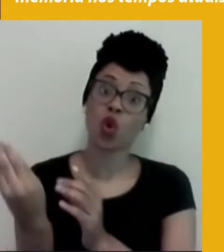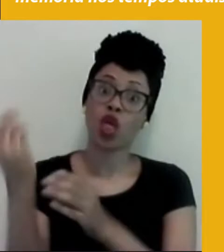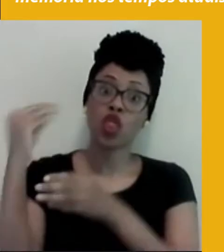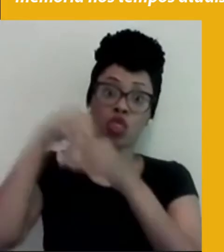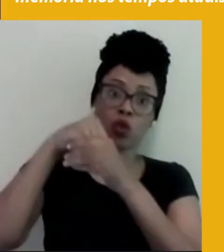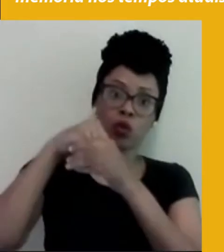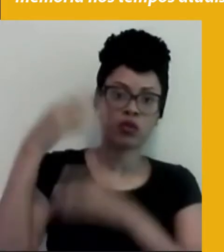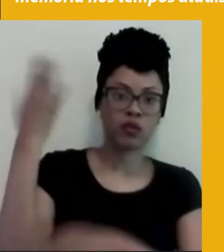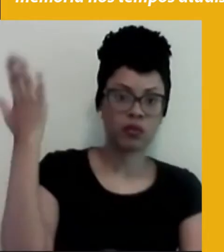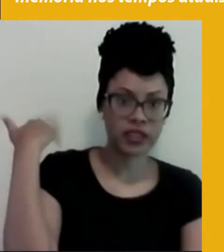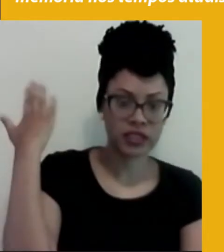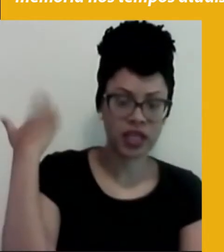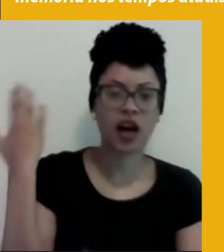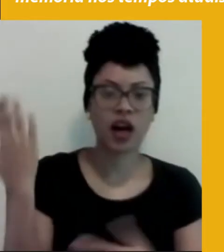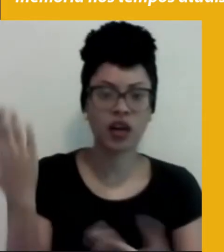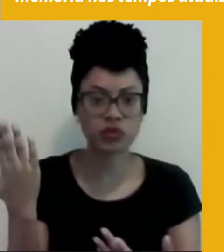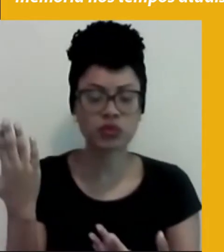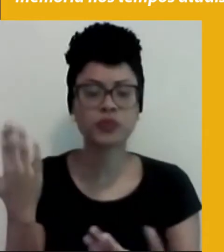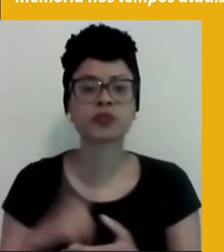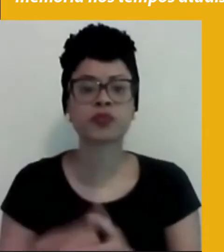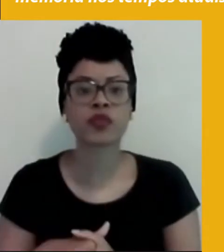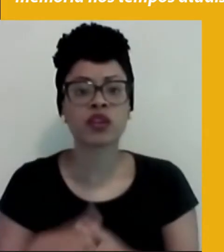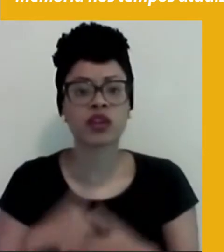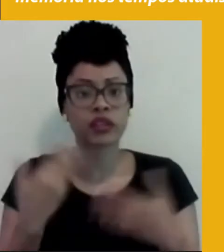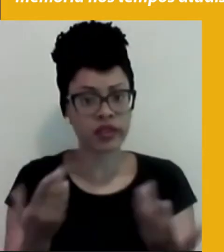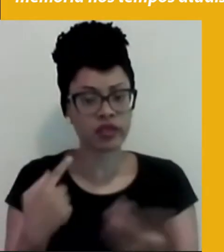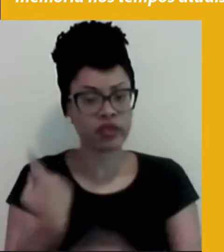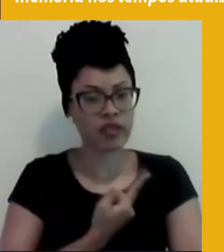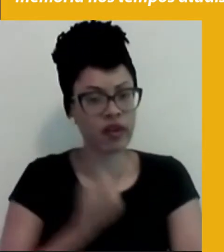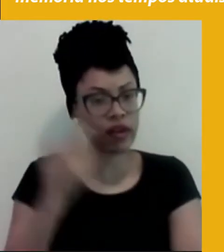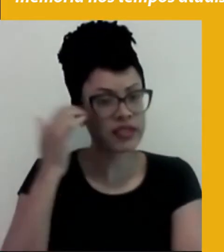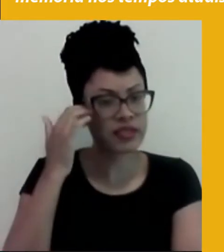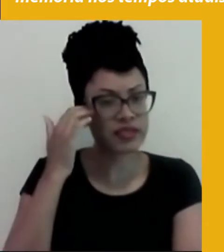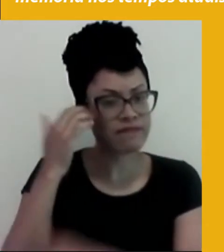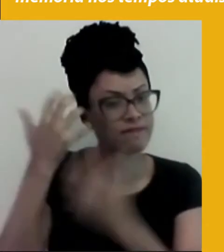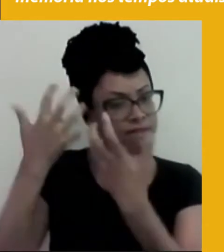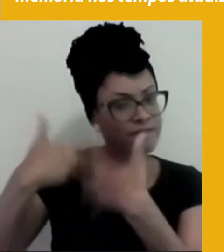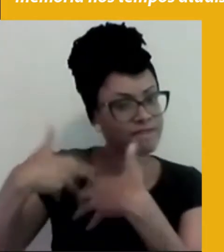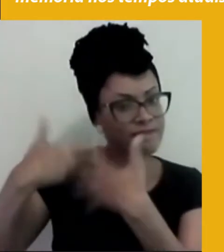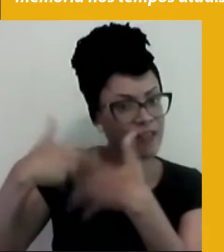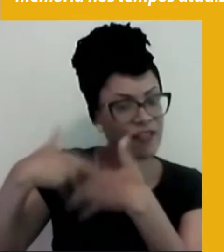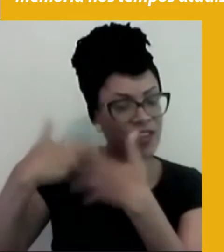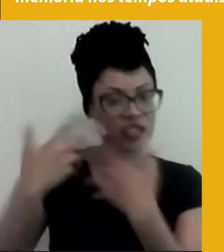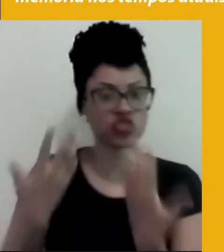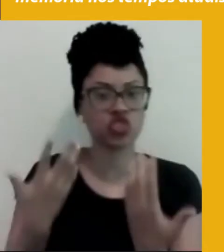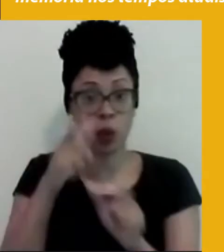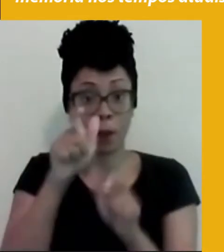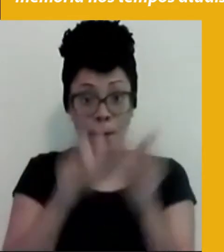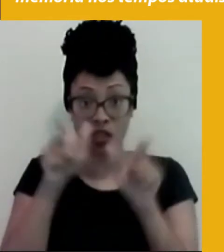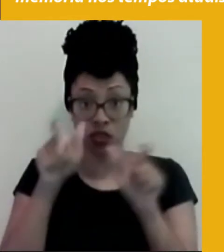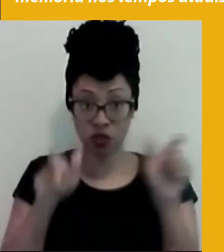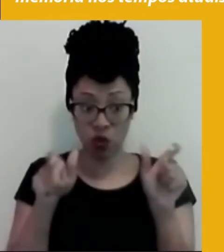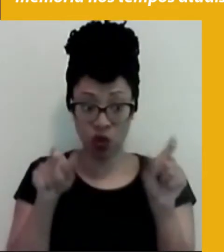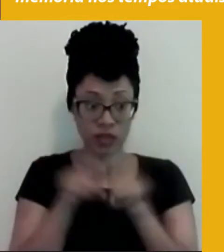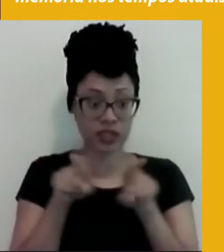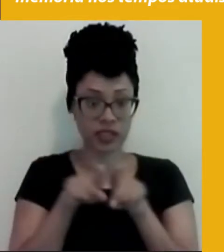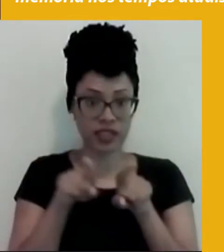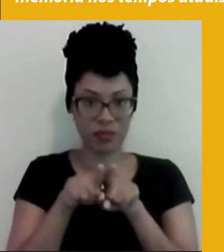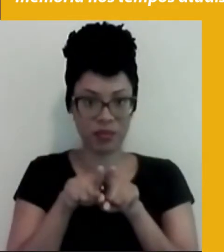o sujeito quanto os museus nesse futuro, desse passado recente.